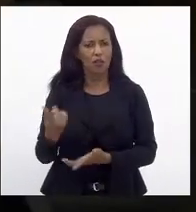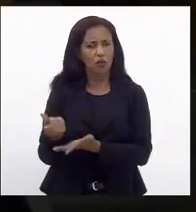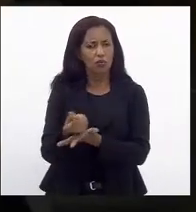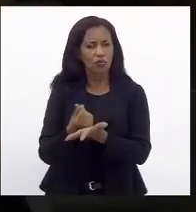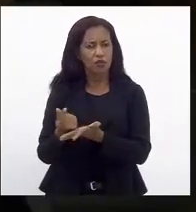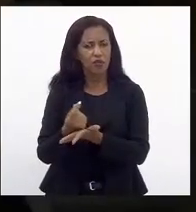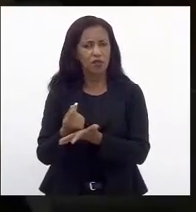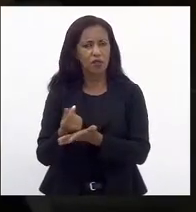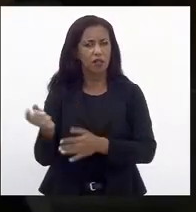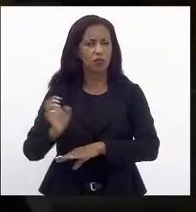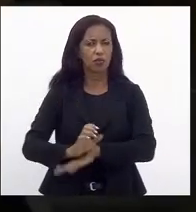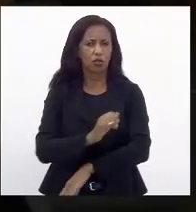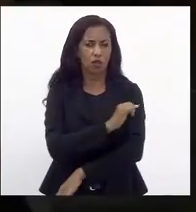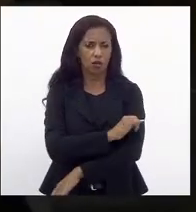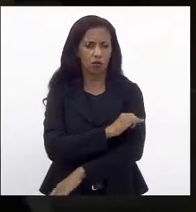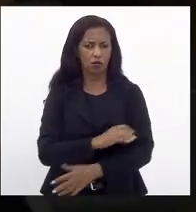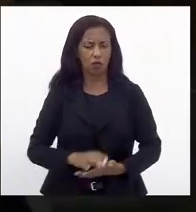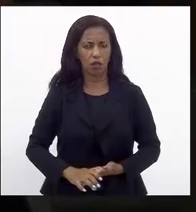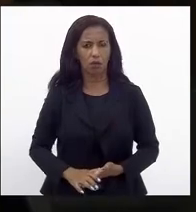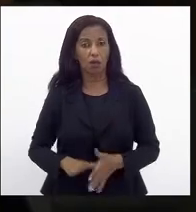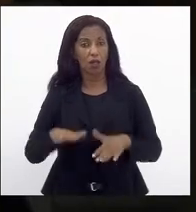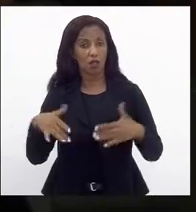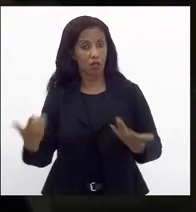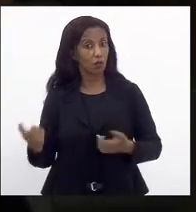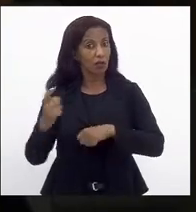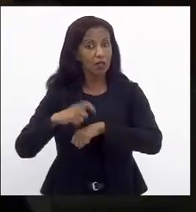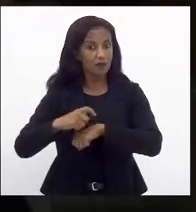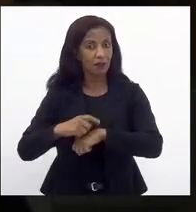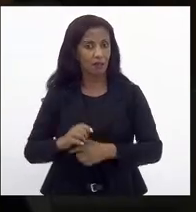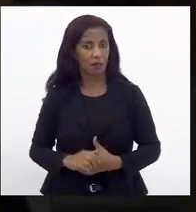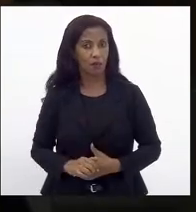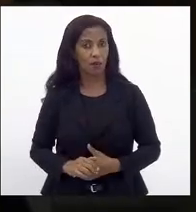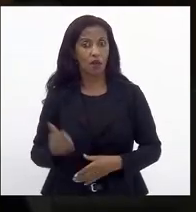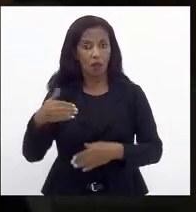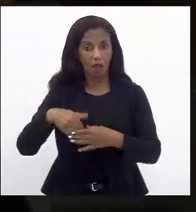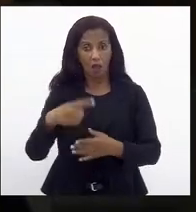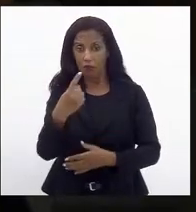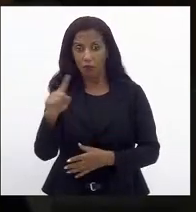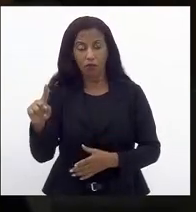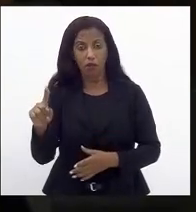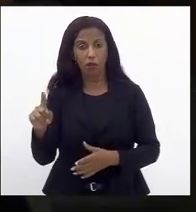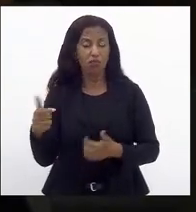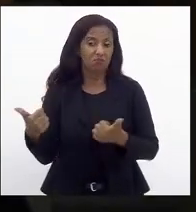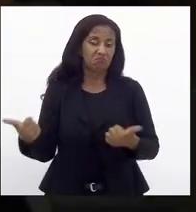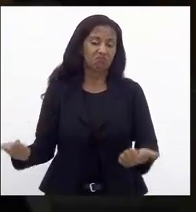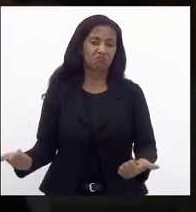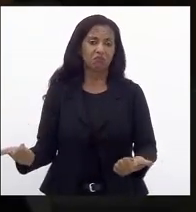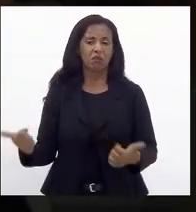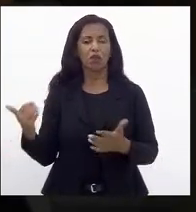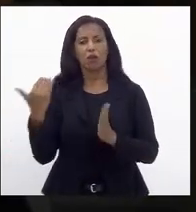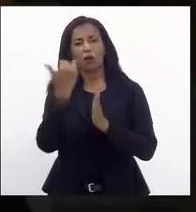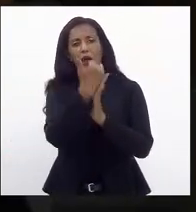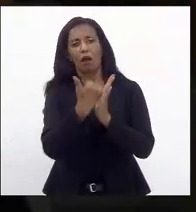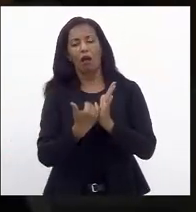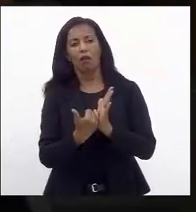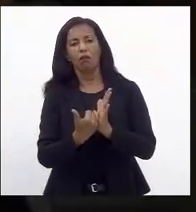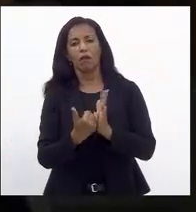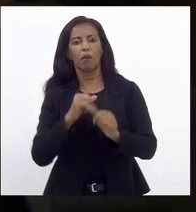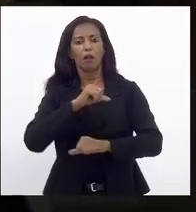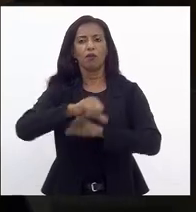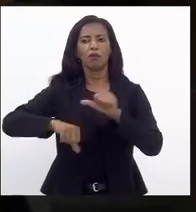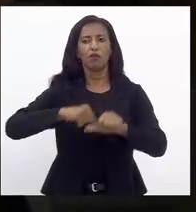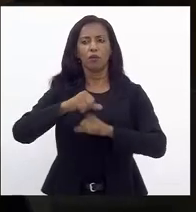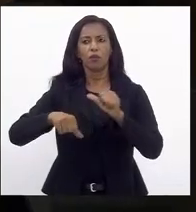financeira do Estado do Rio de Janeiro então estamos ainda em tempo é voto não a gente pode chamar os trabalhos a roda e vamos mudar a